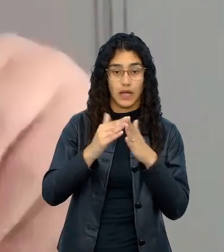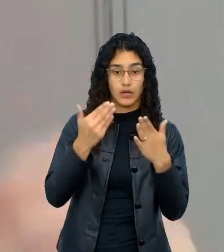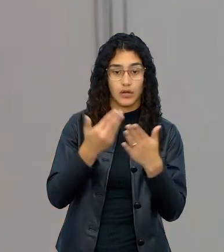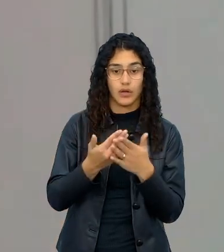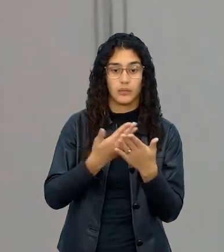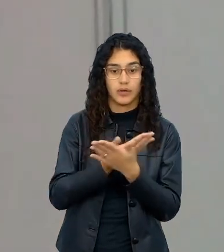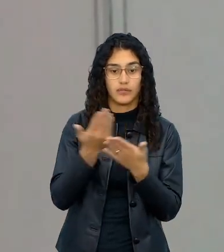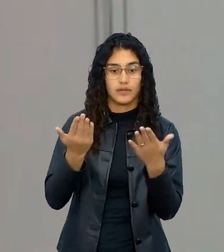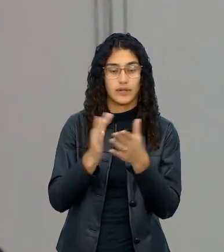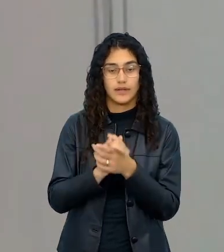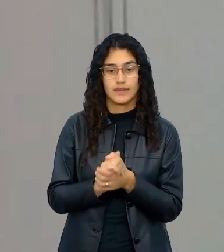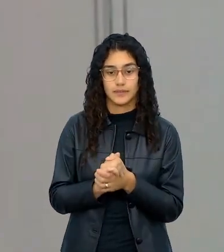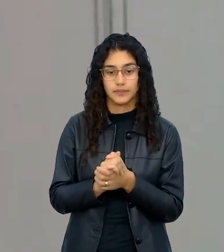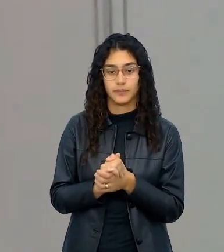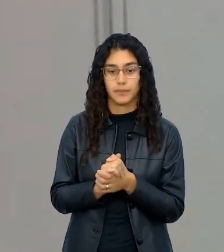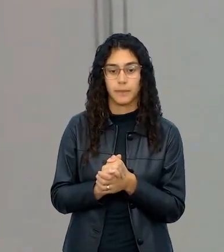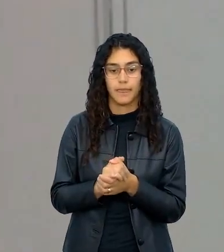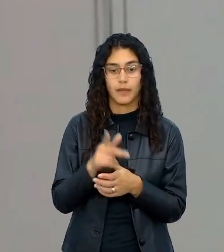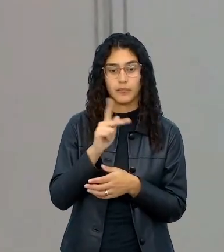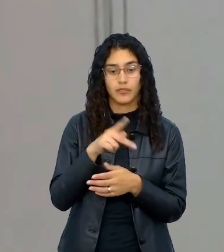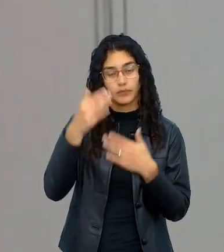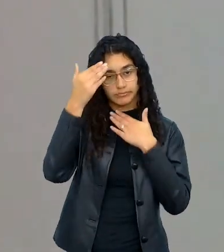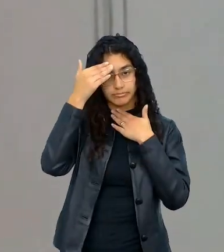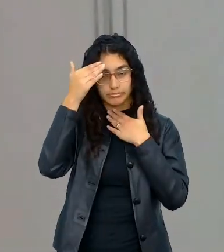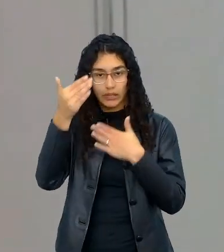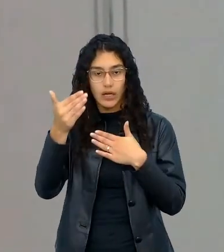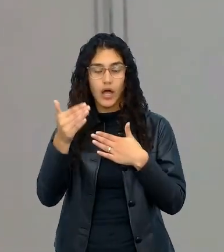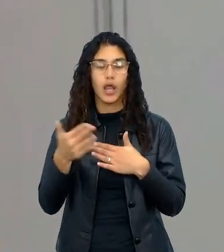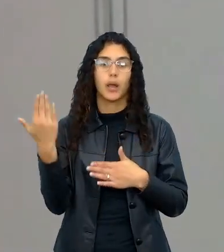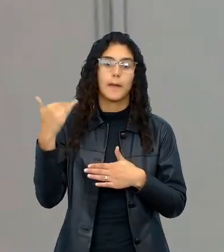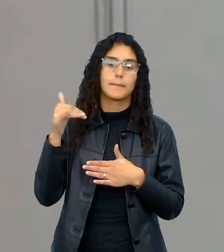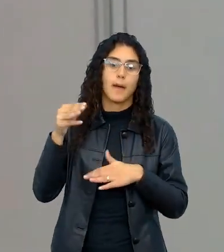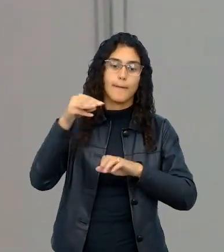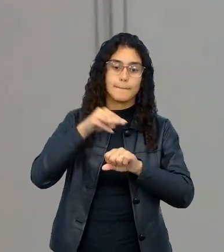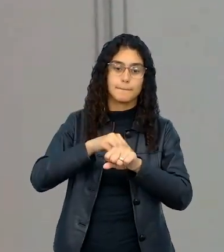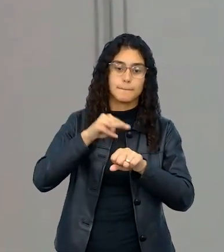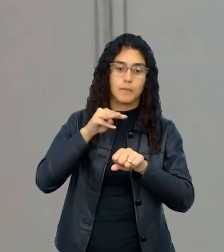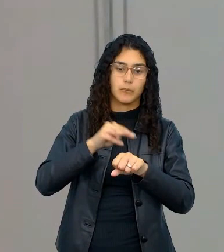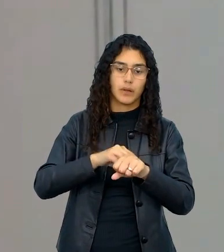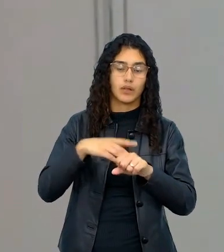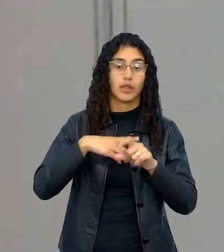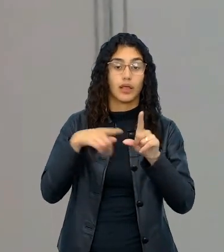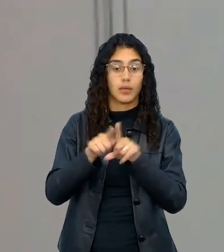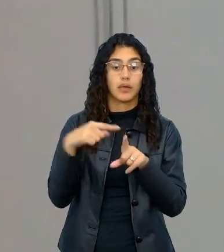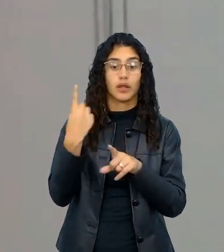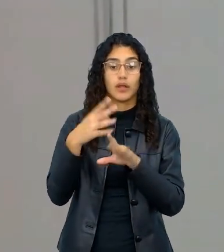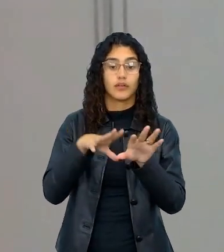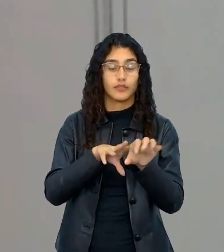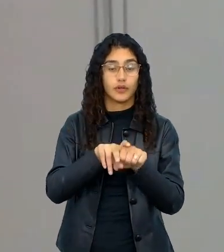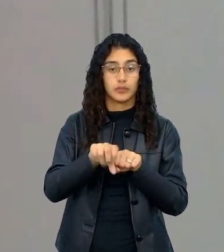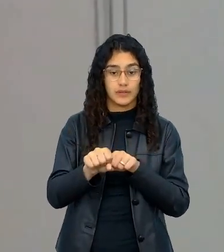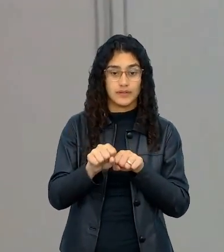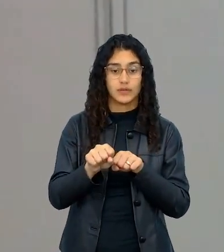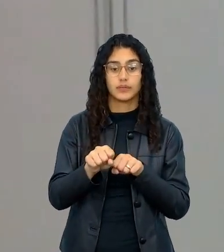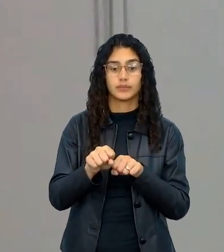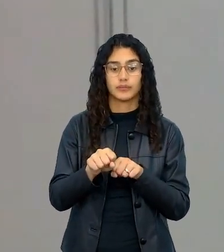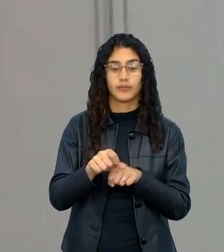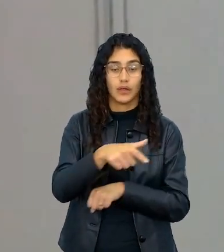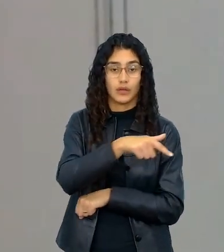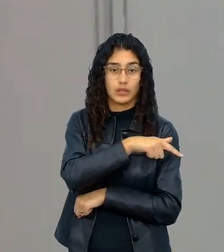escola de vocês, né? Professores, obrigada, né, por mais esse momento aqui da nossa formação